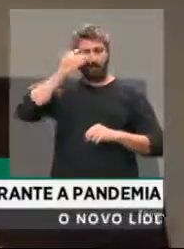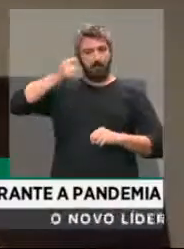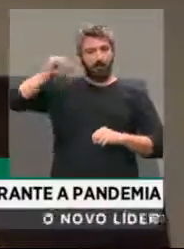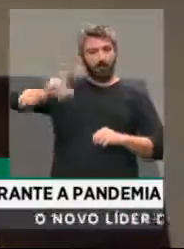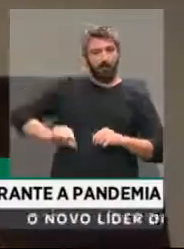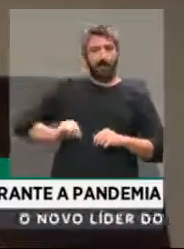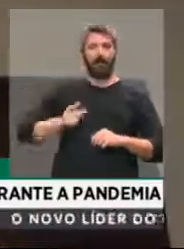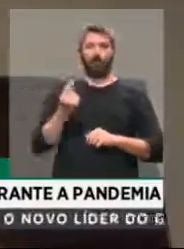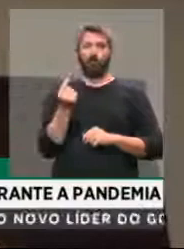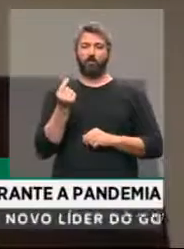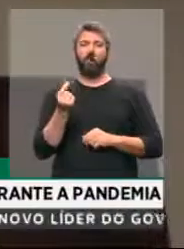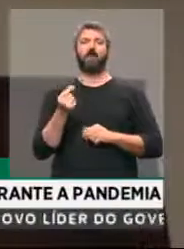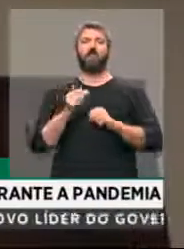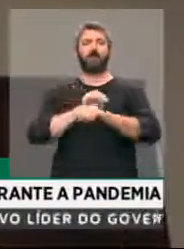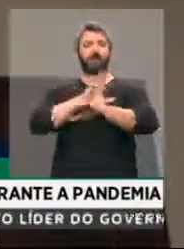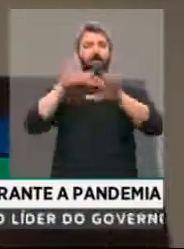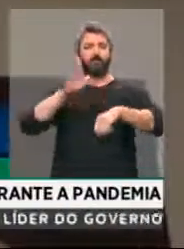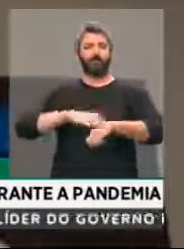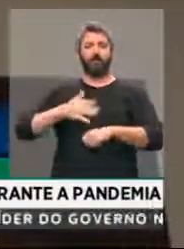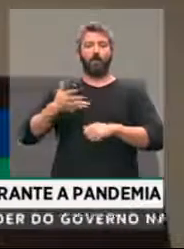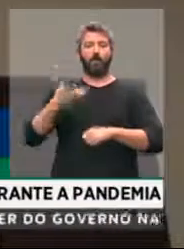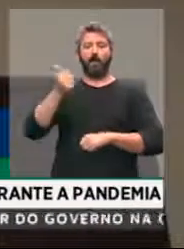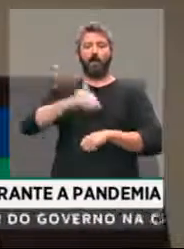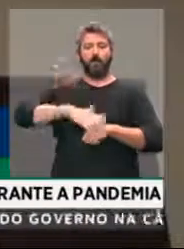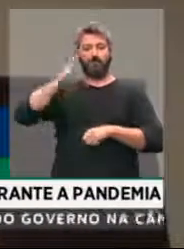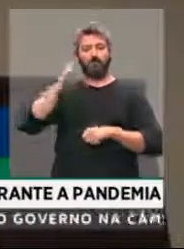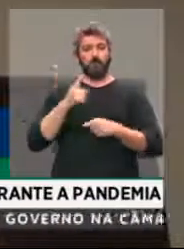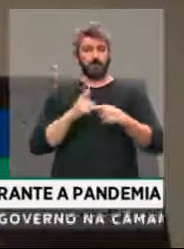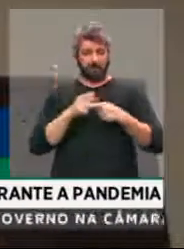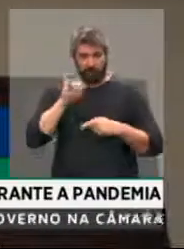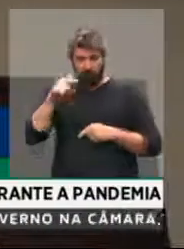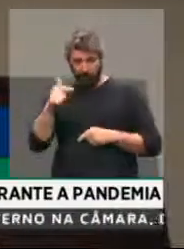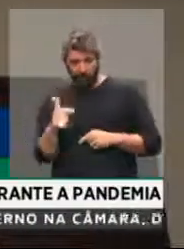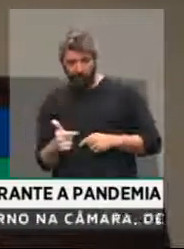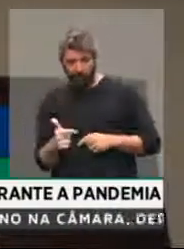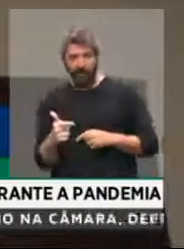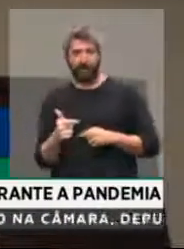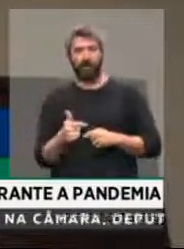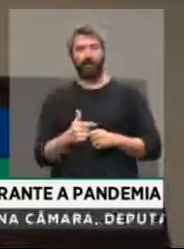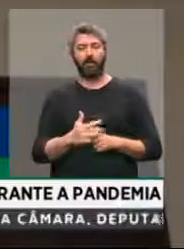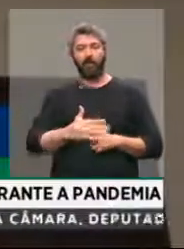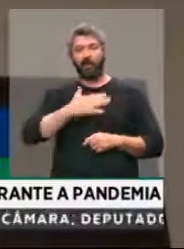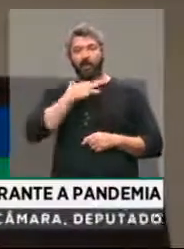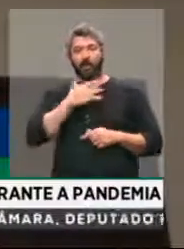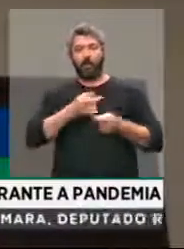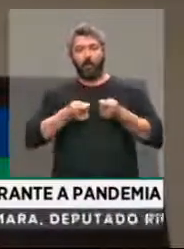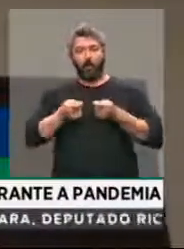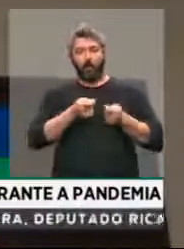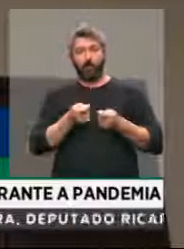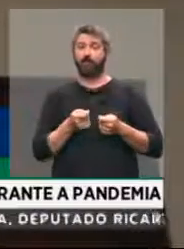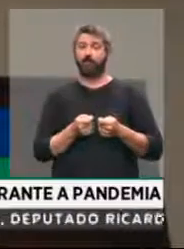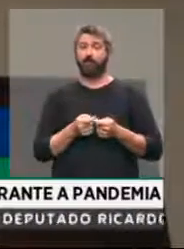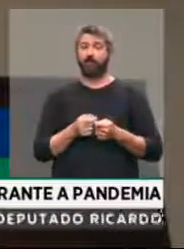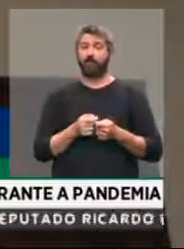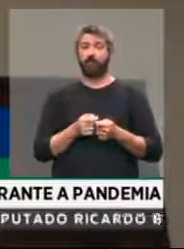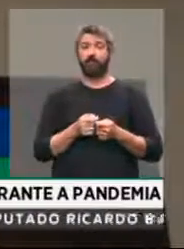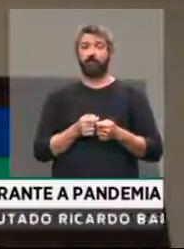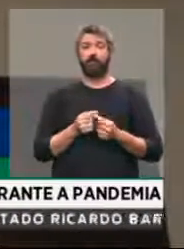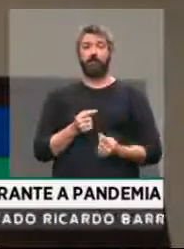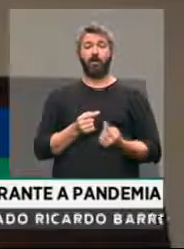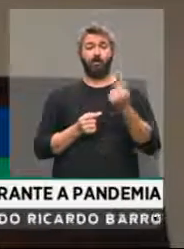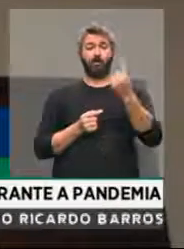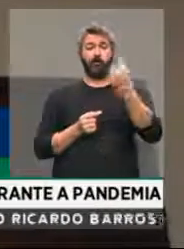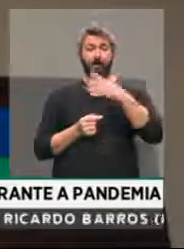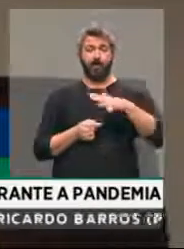com transparência e com qualidade, porque senão a ideia de uma crise econômica vai só para um setor